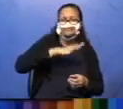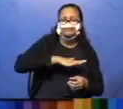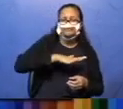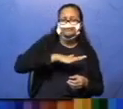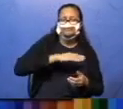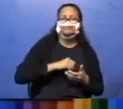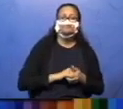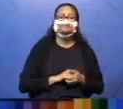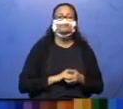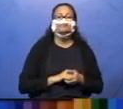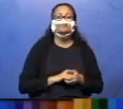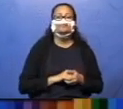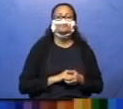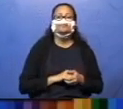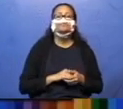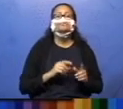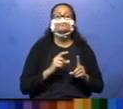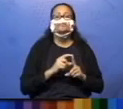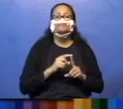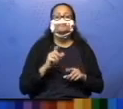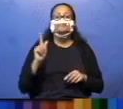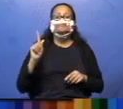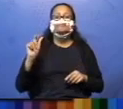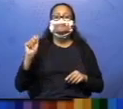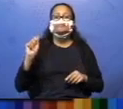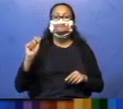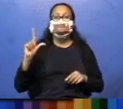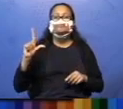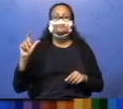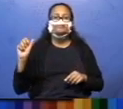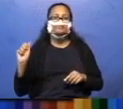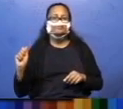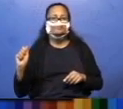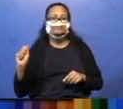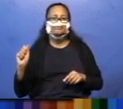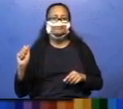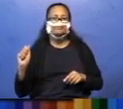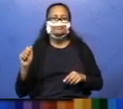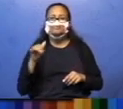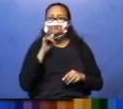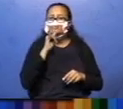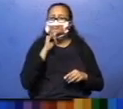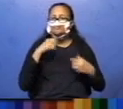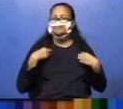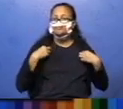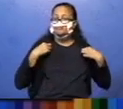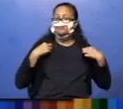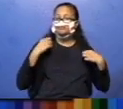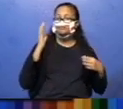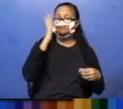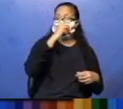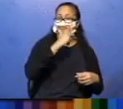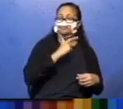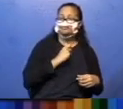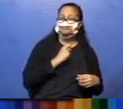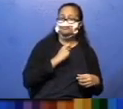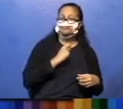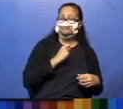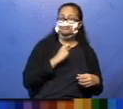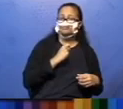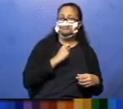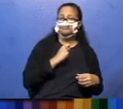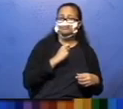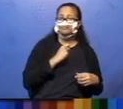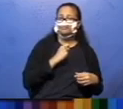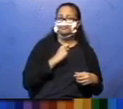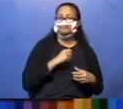Gala. Gala é aquela roupa chique, né? Que usamos para ir em festa de casamento. E quando